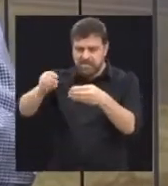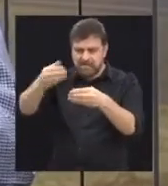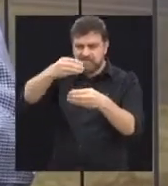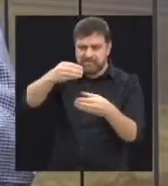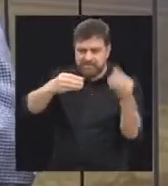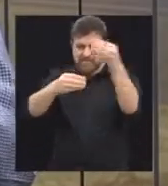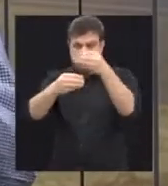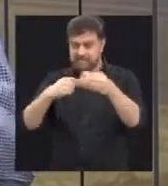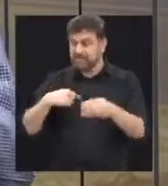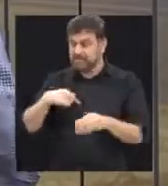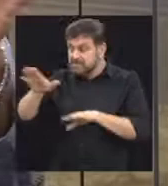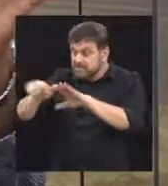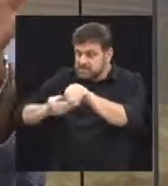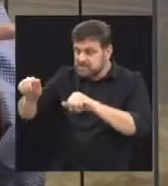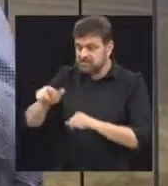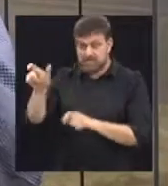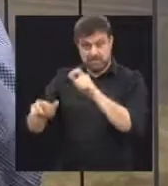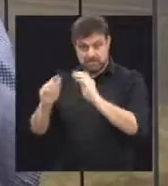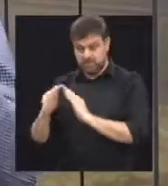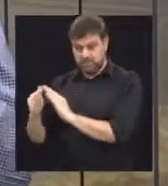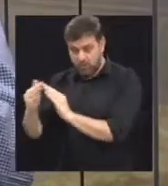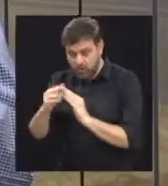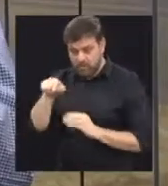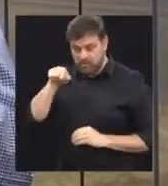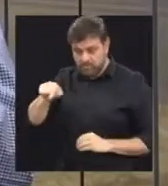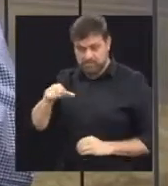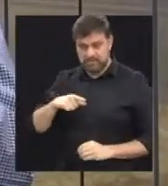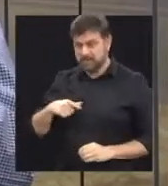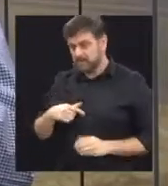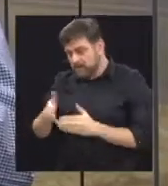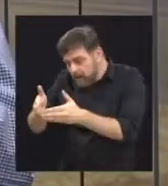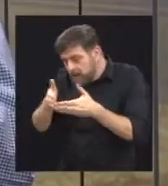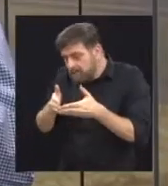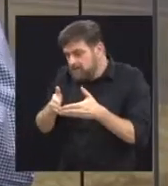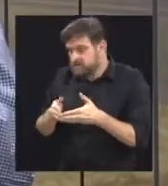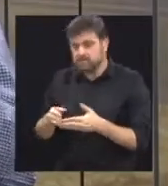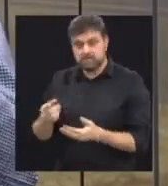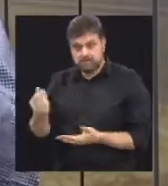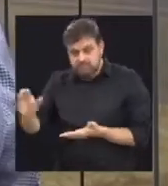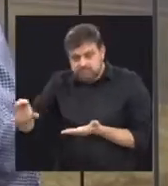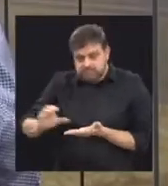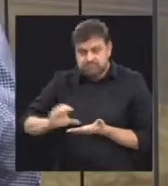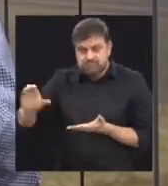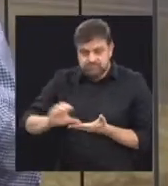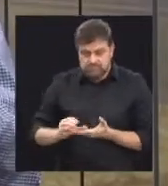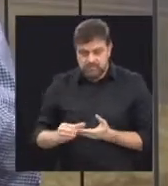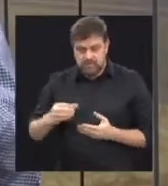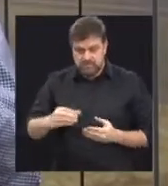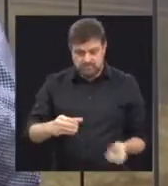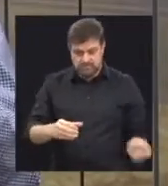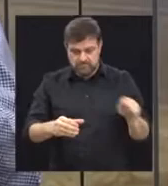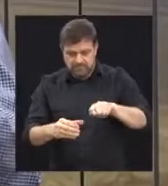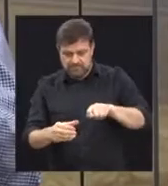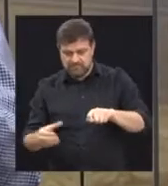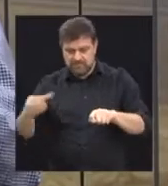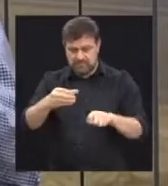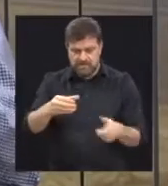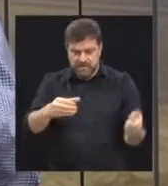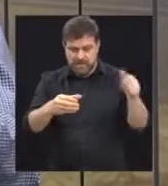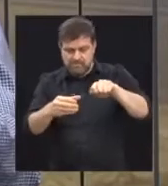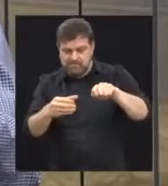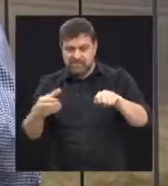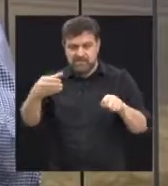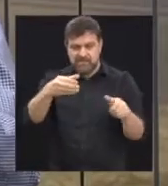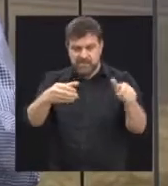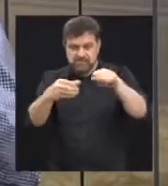bloco, então com os moradores do Alphaville. Então, nesse sentido, os moradores contribuíram muito com o bloco. Então, cada um dava